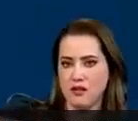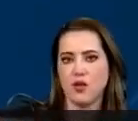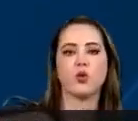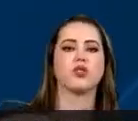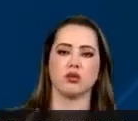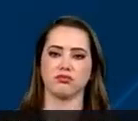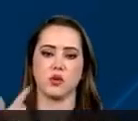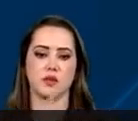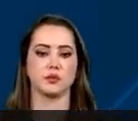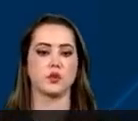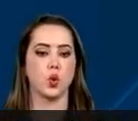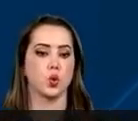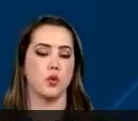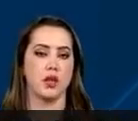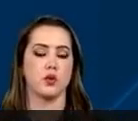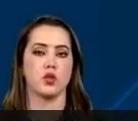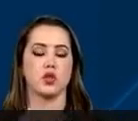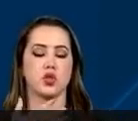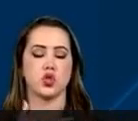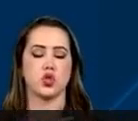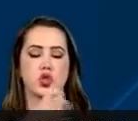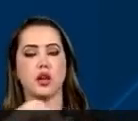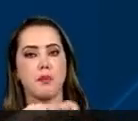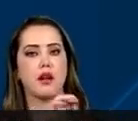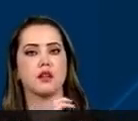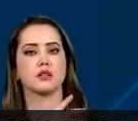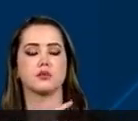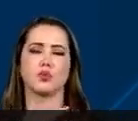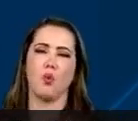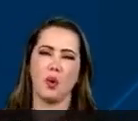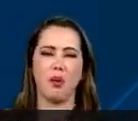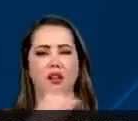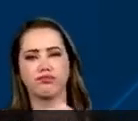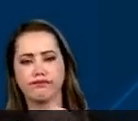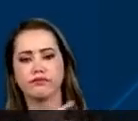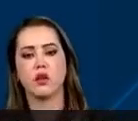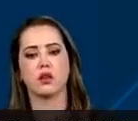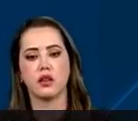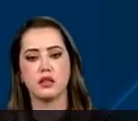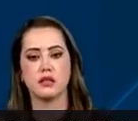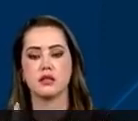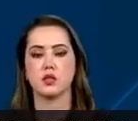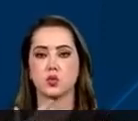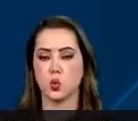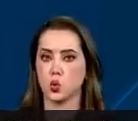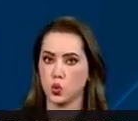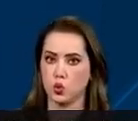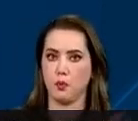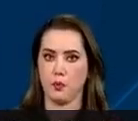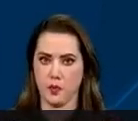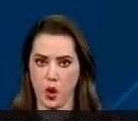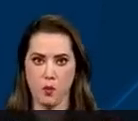animais em situação de vulnerabilidade tem crescido. Segundo uma pesquisa do Instituto Pet Brasil, divulgada neste ano,